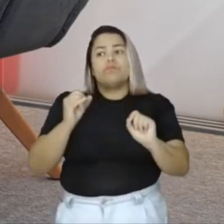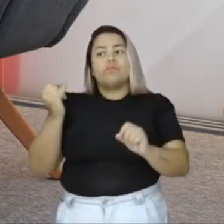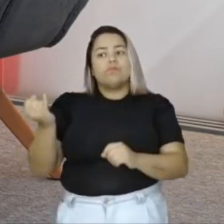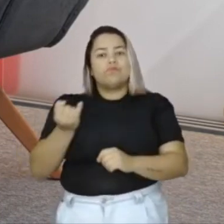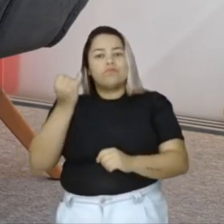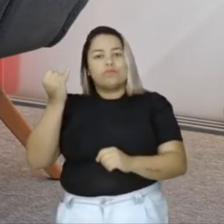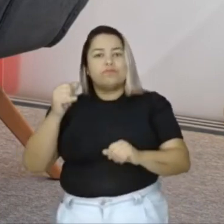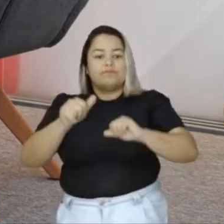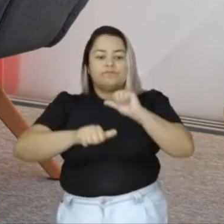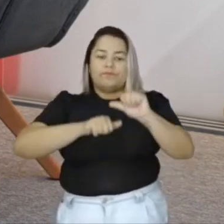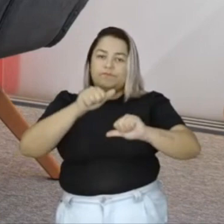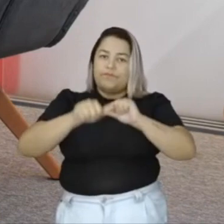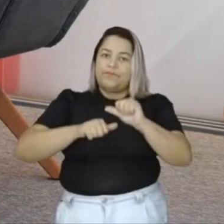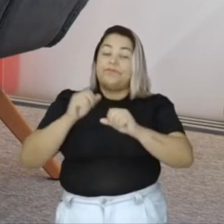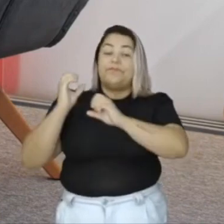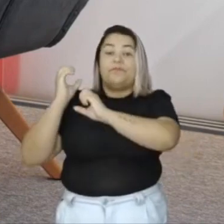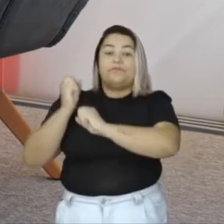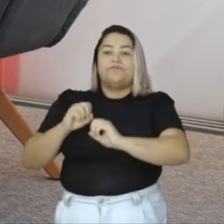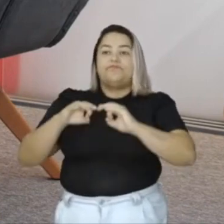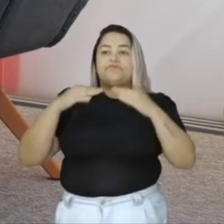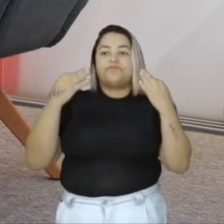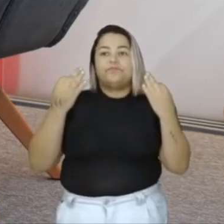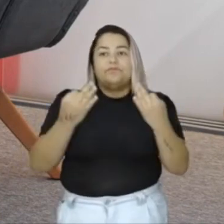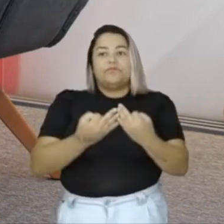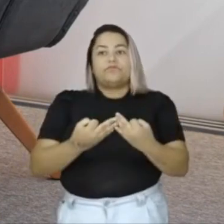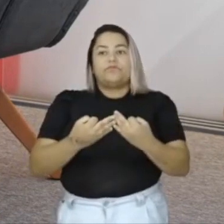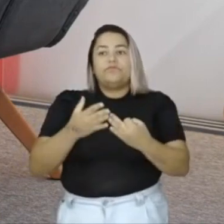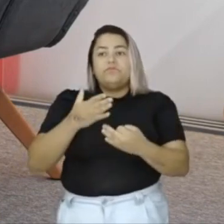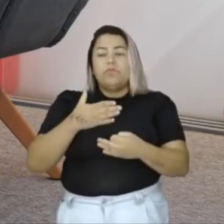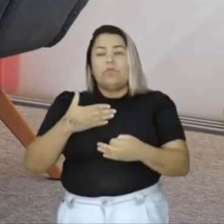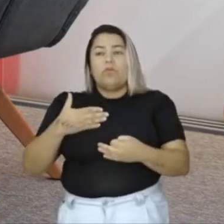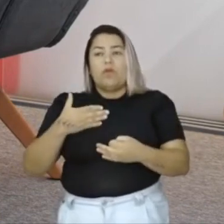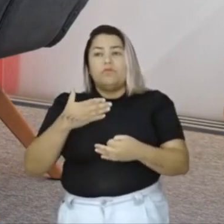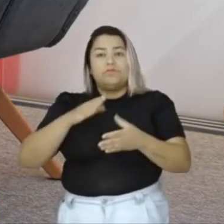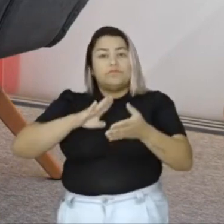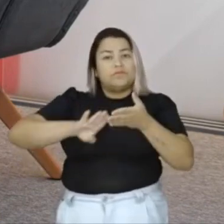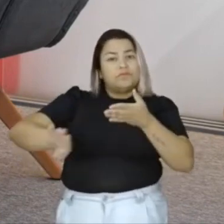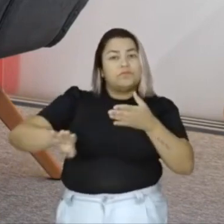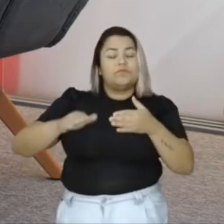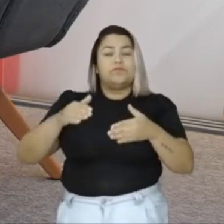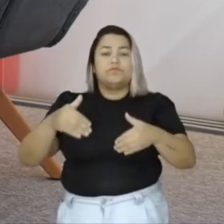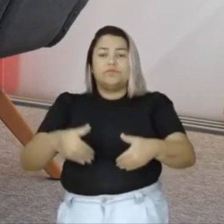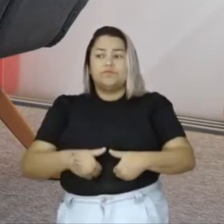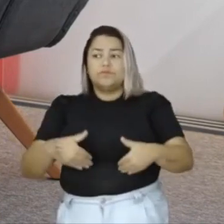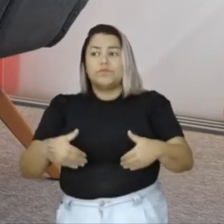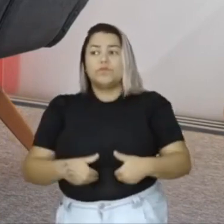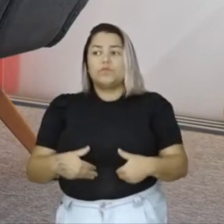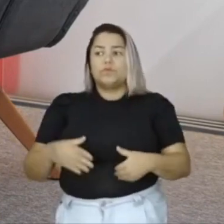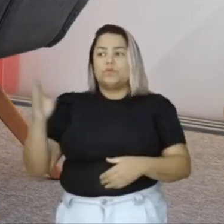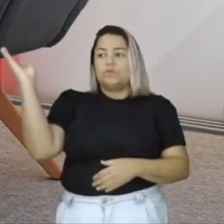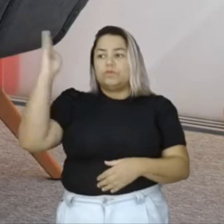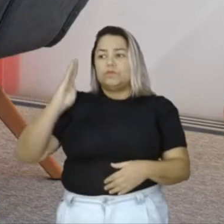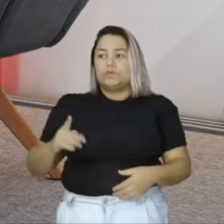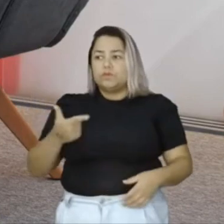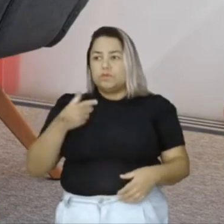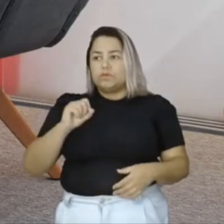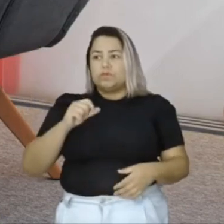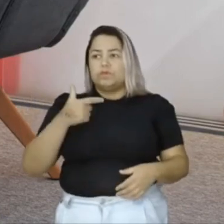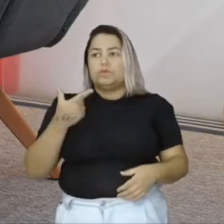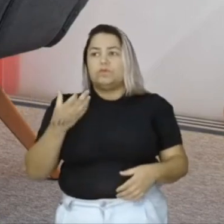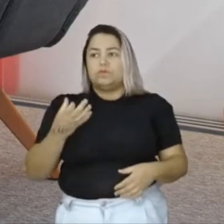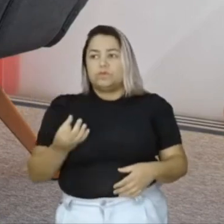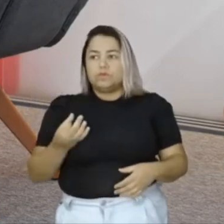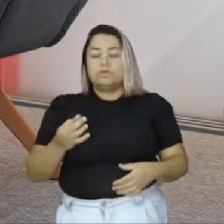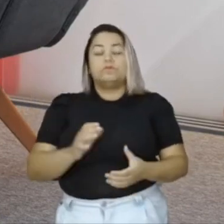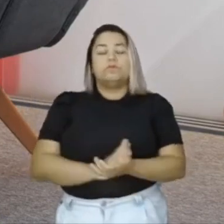nova versão do Bolsa Família para erradicar a fome mais uma vez no Brasil, como quer o presidente Lula até 2026? Sem sombra de